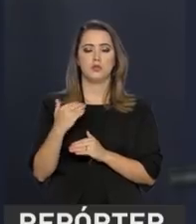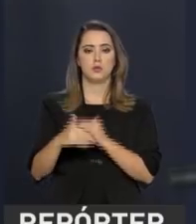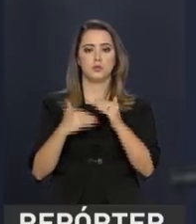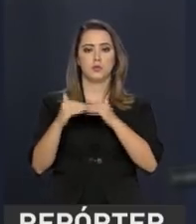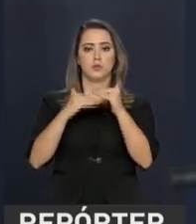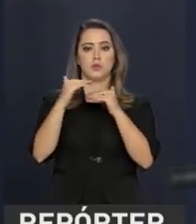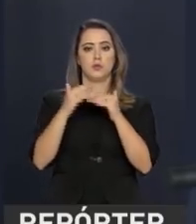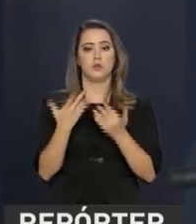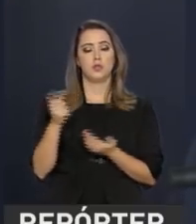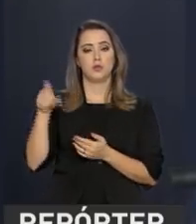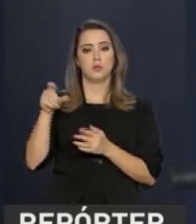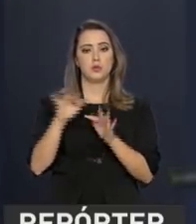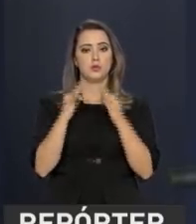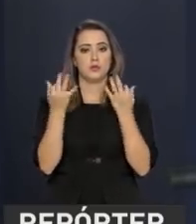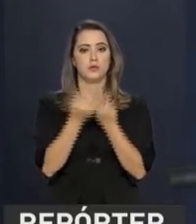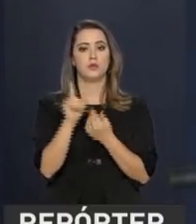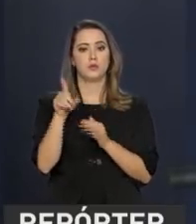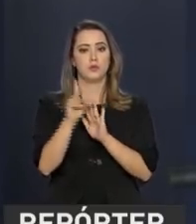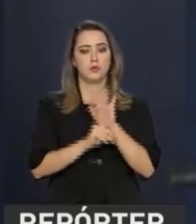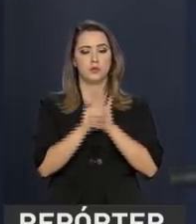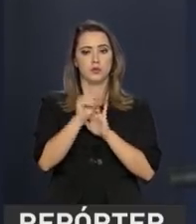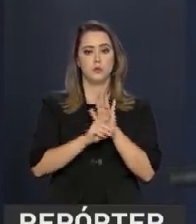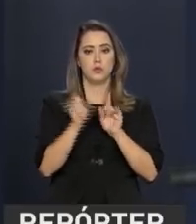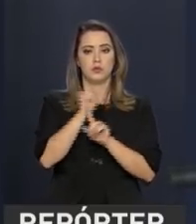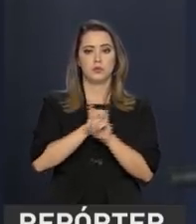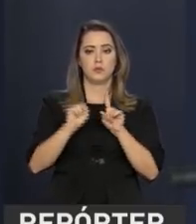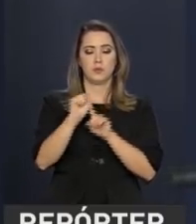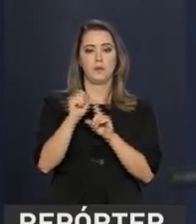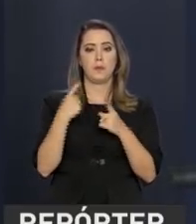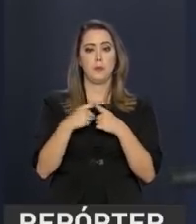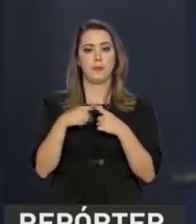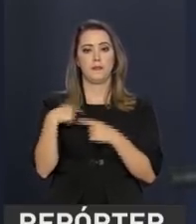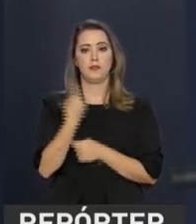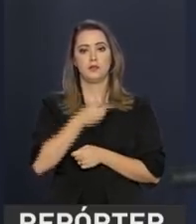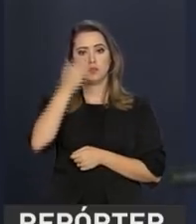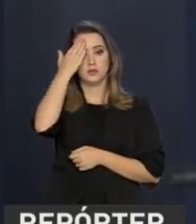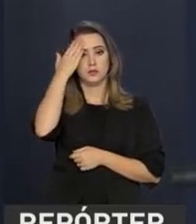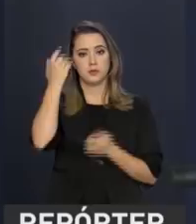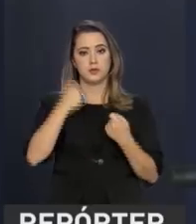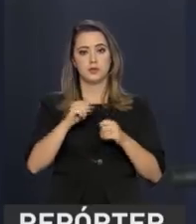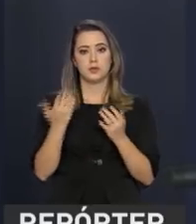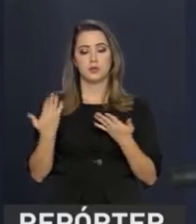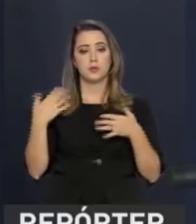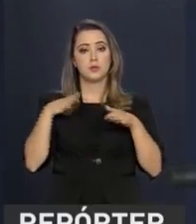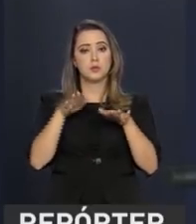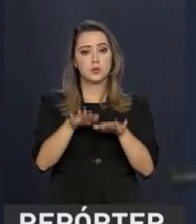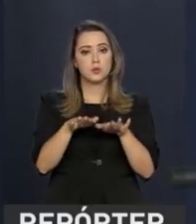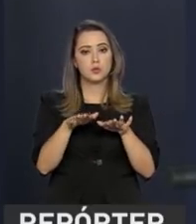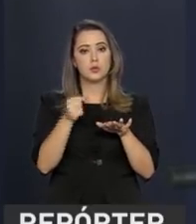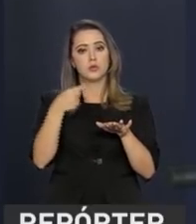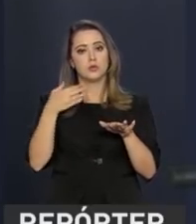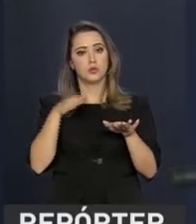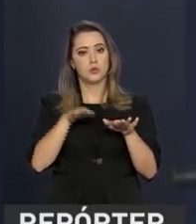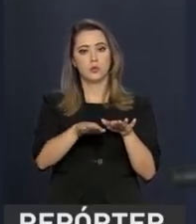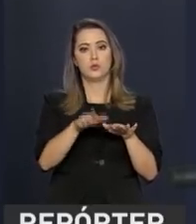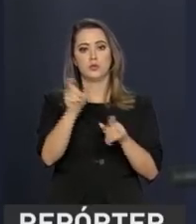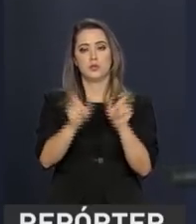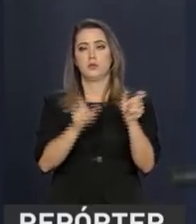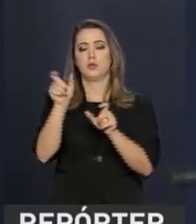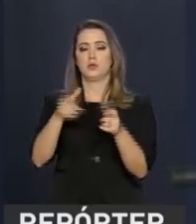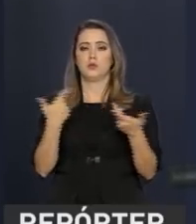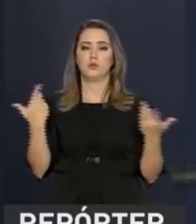o valor do Bolsa Família, que é um direito social, não é? Por quê? Porque nós sabemos que nós precisamos reincluir, não é? Incluir as